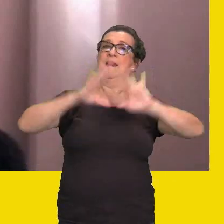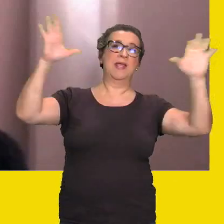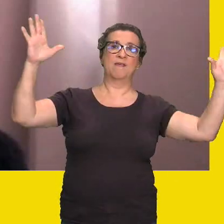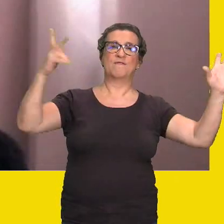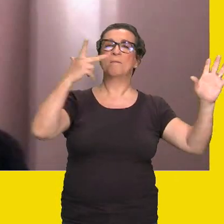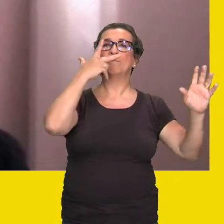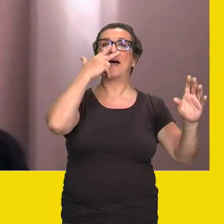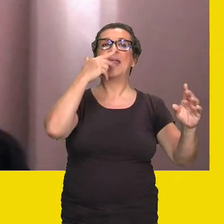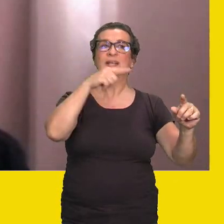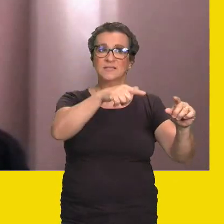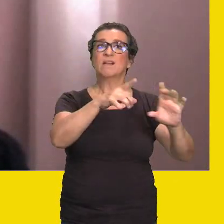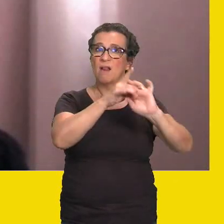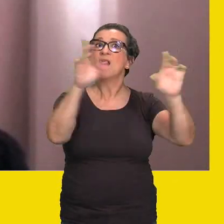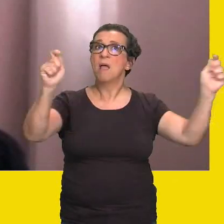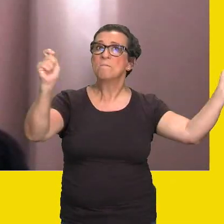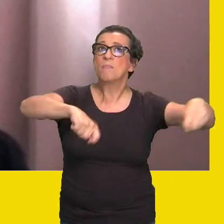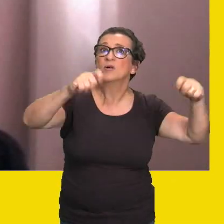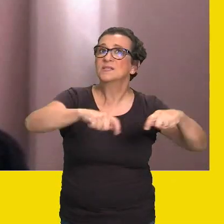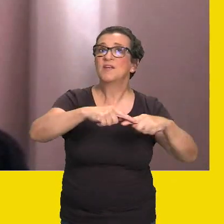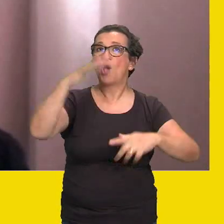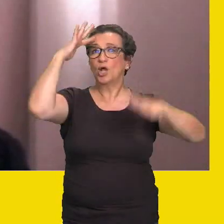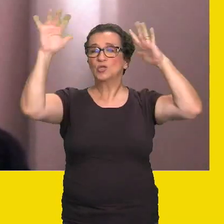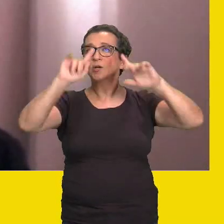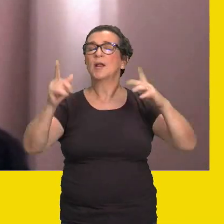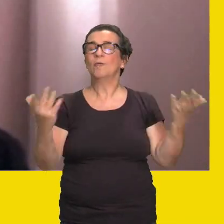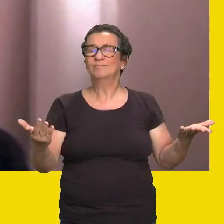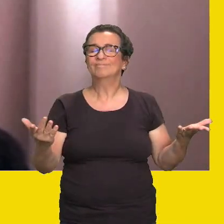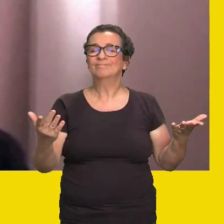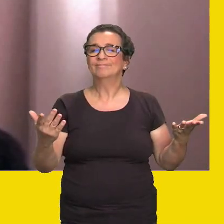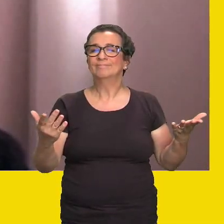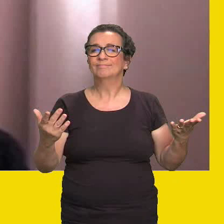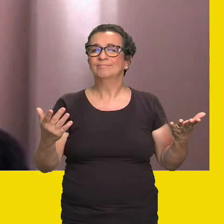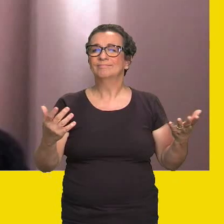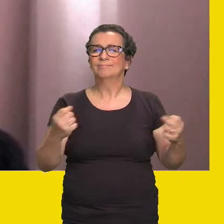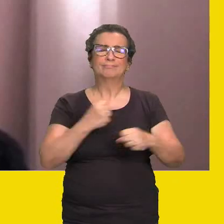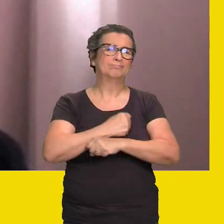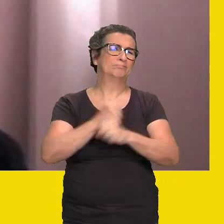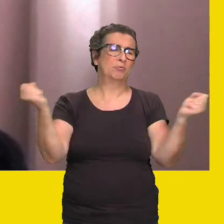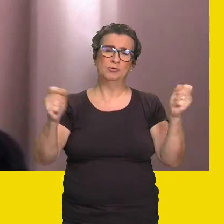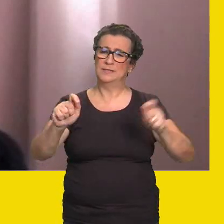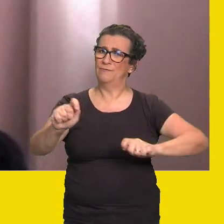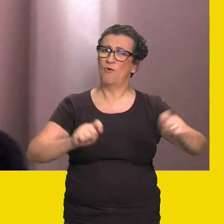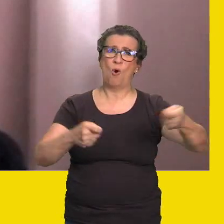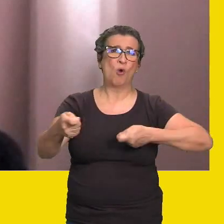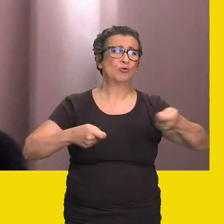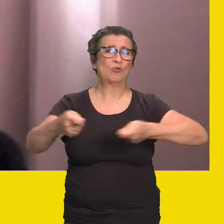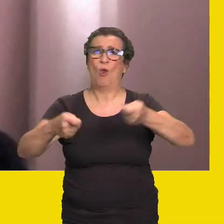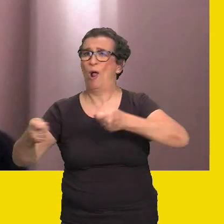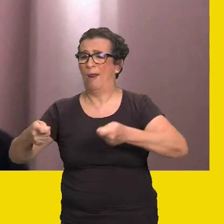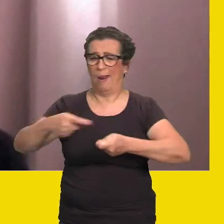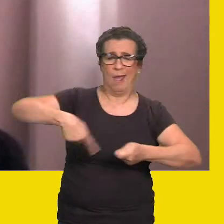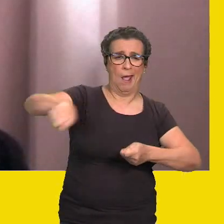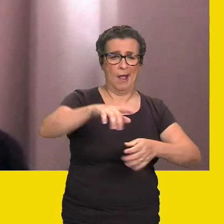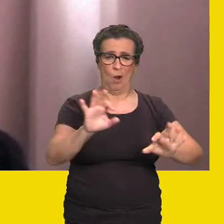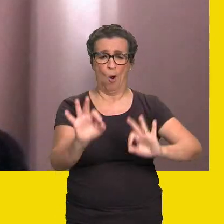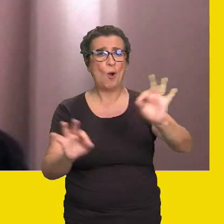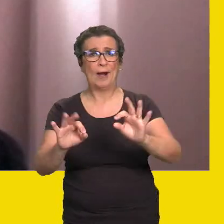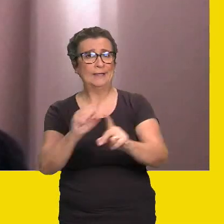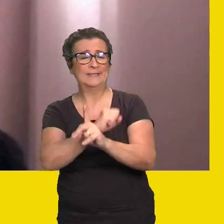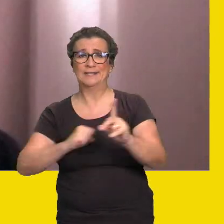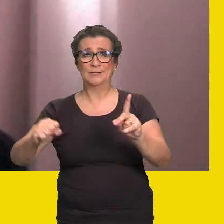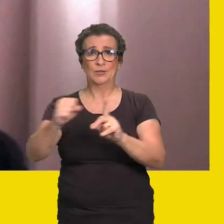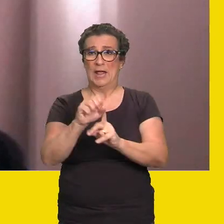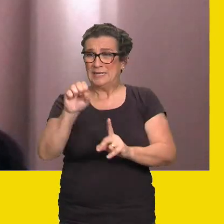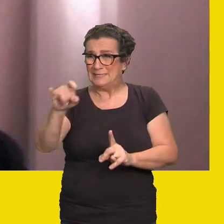de uma ficção sem nenhuma verossimilhança. Seria impossível controlar e organizar a sociedade se todos os